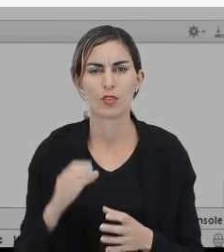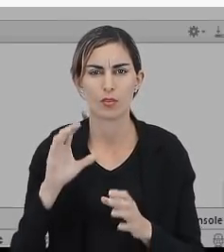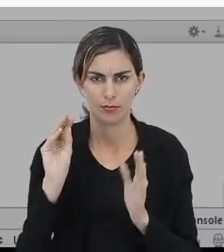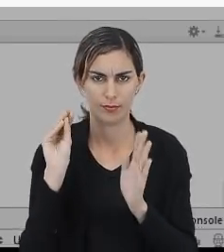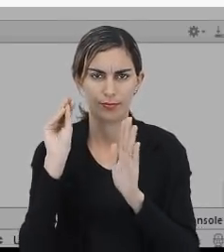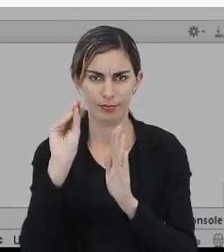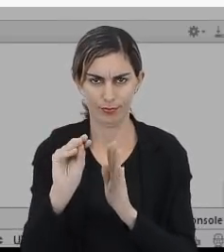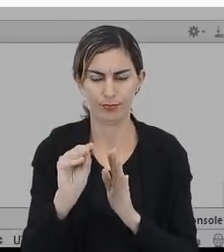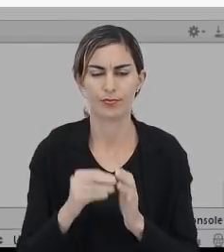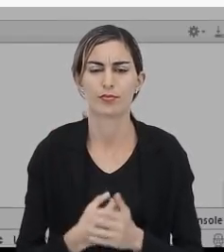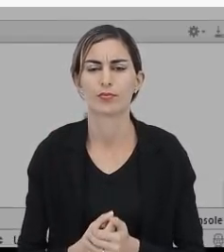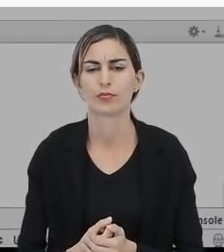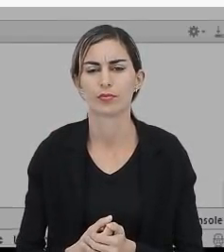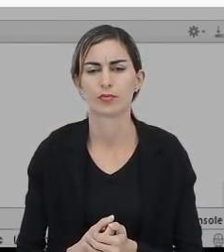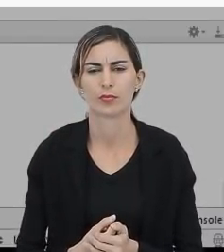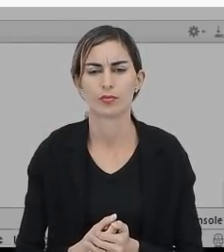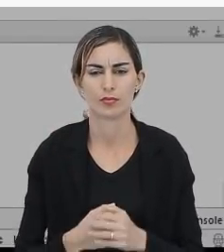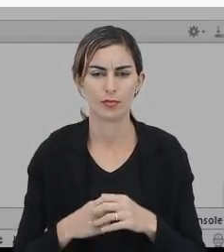Vamos colocar